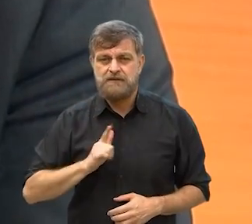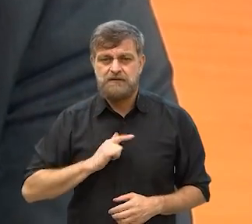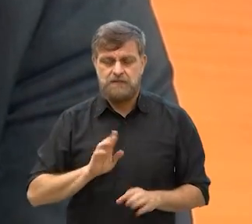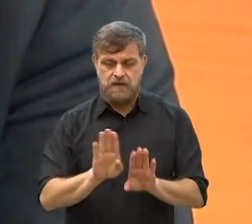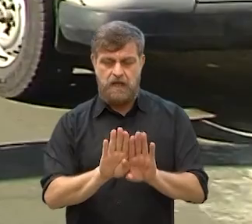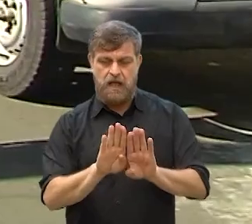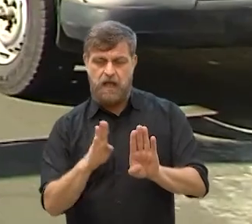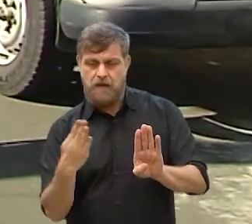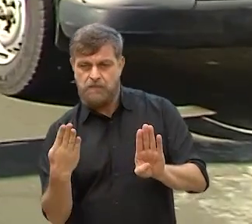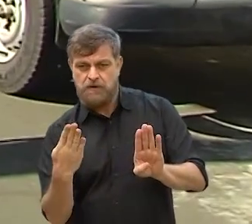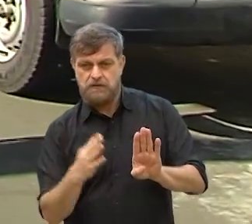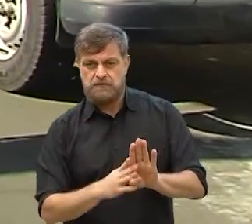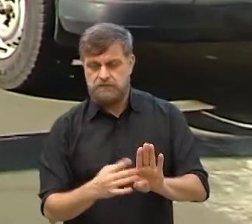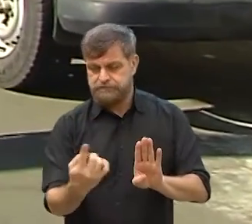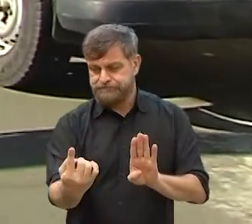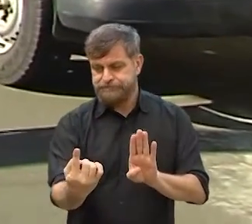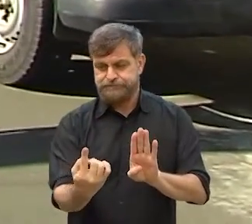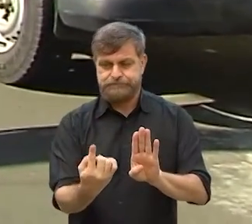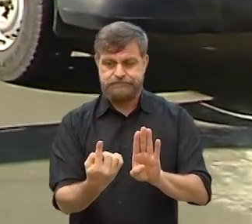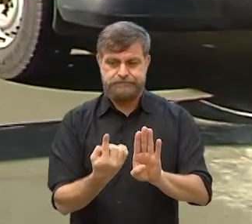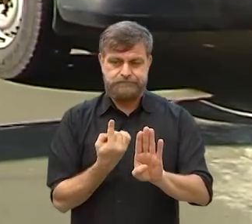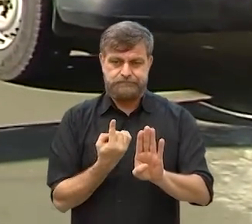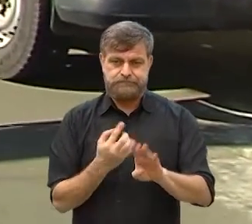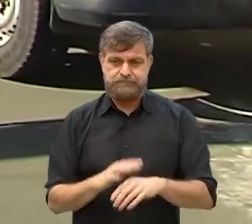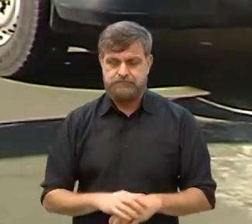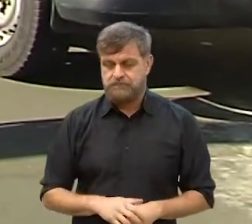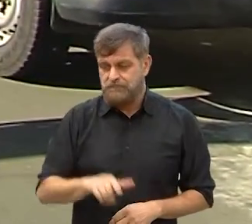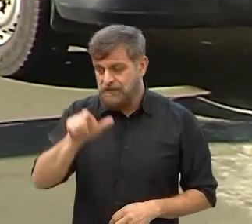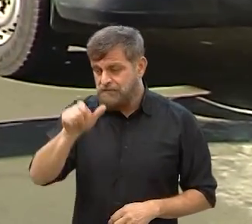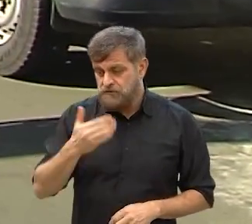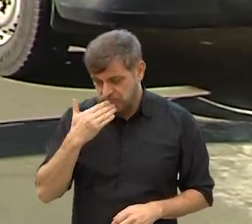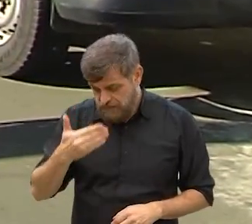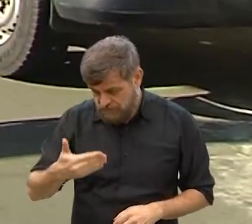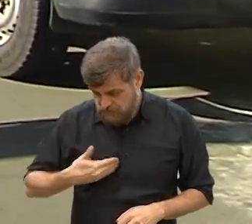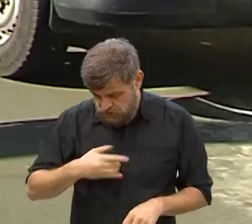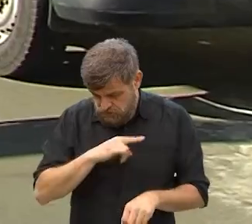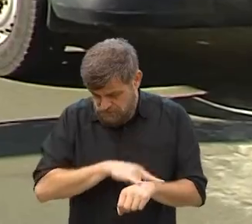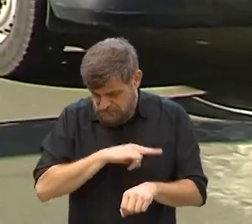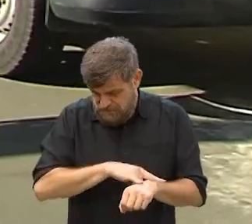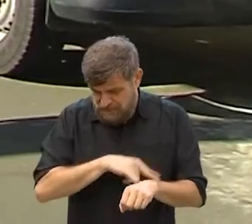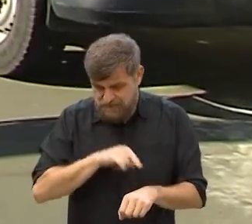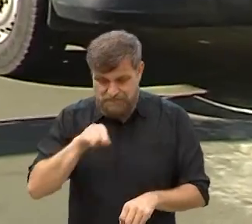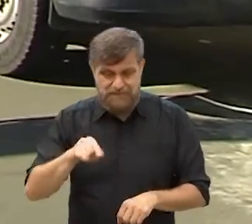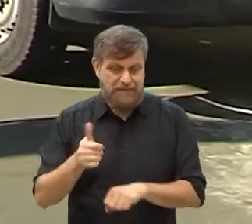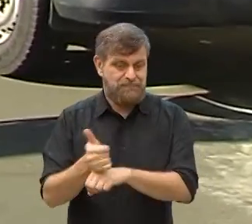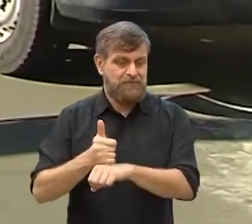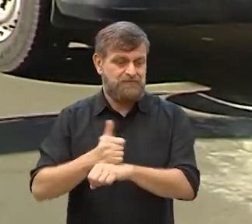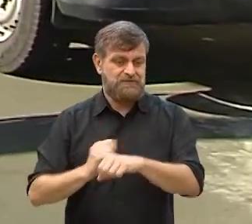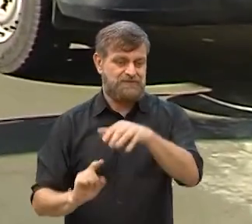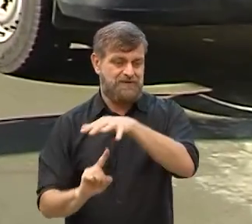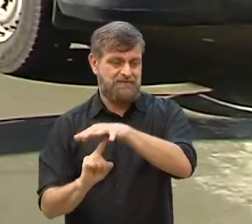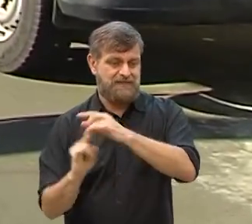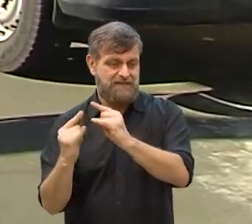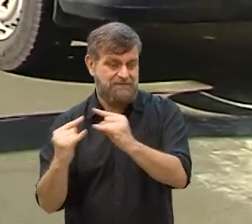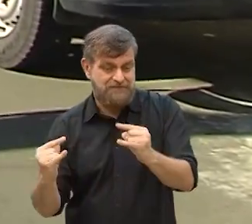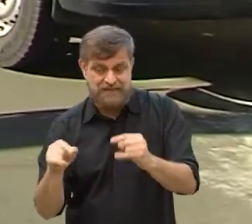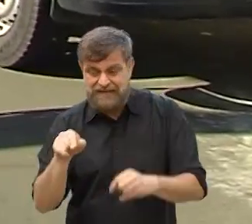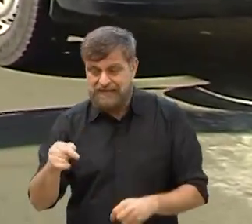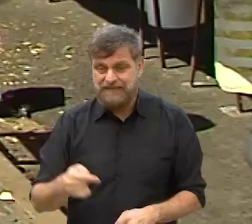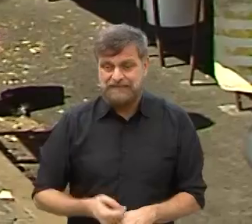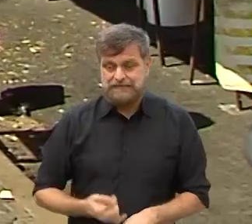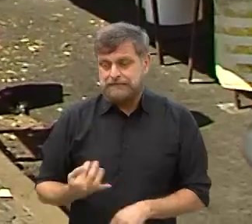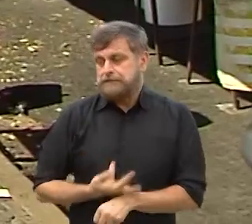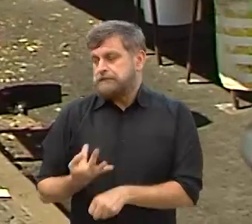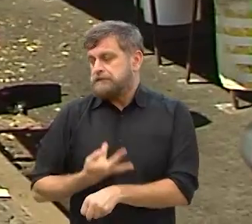porta da sua casa para poder atender o pedido de um feirante, né? E aí nós apresentamos